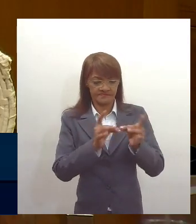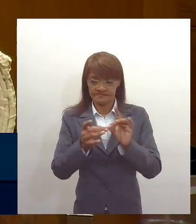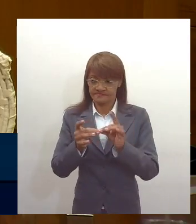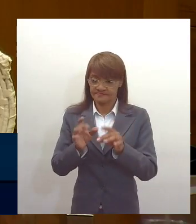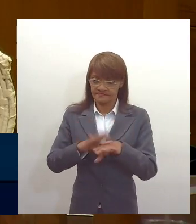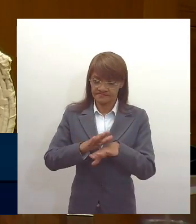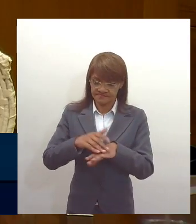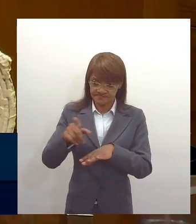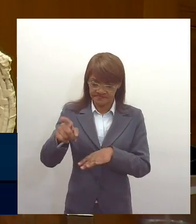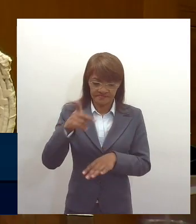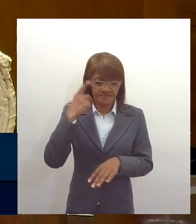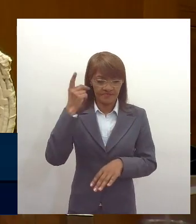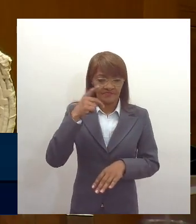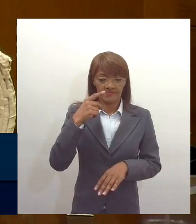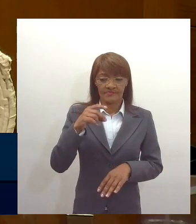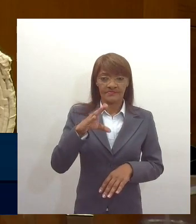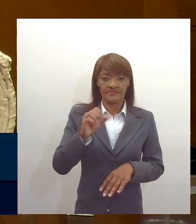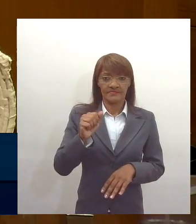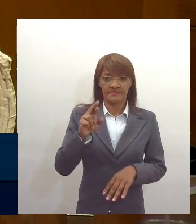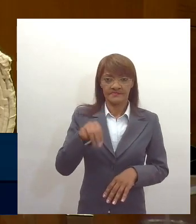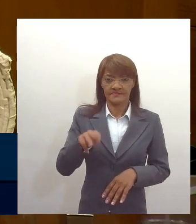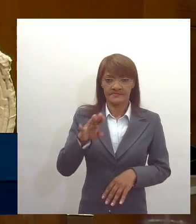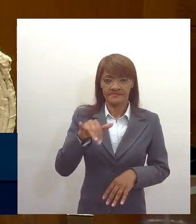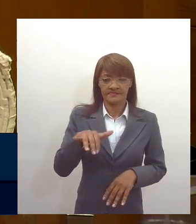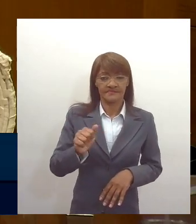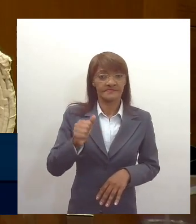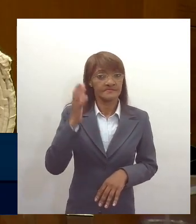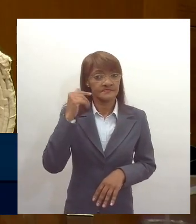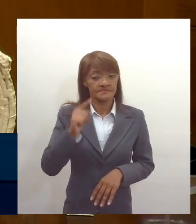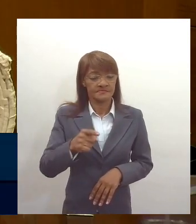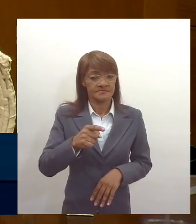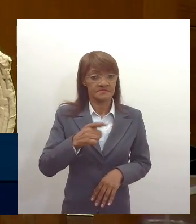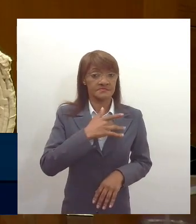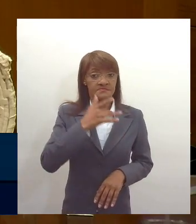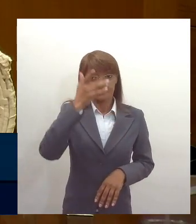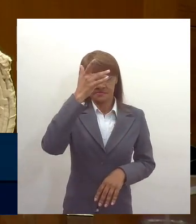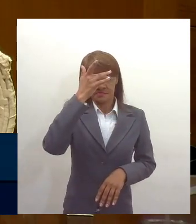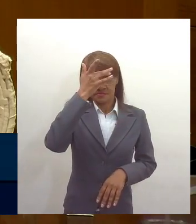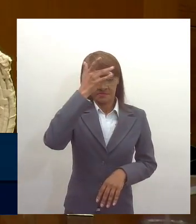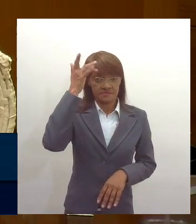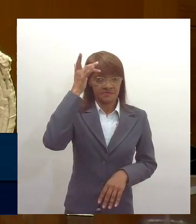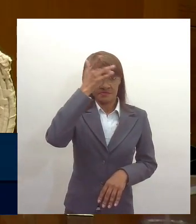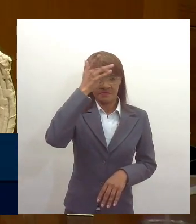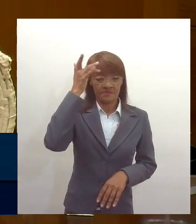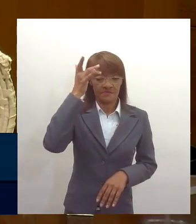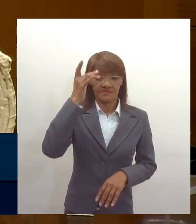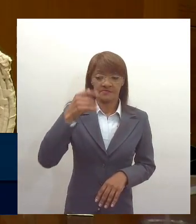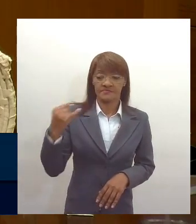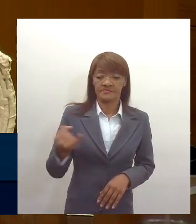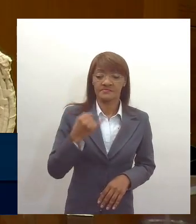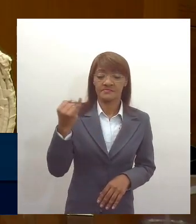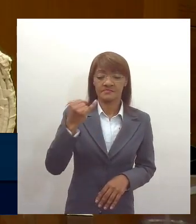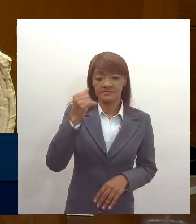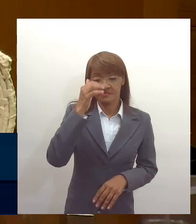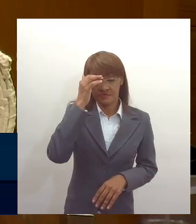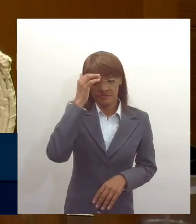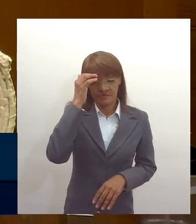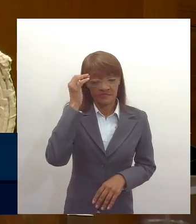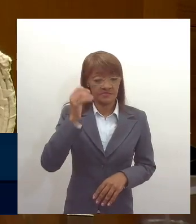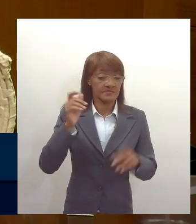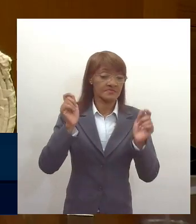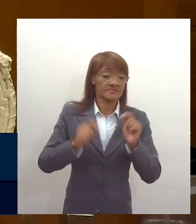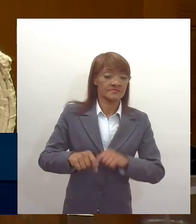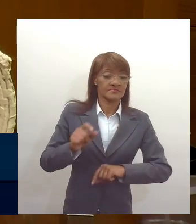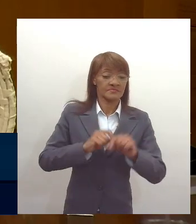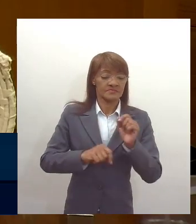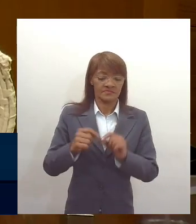à saúde mental precisa de atividade, né, seja oficinas, atividade artística, né, para que eles